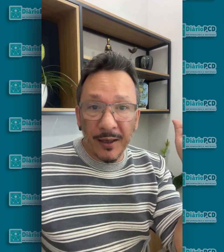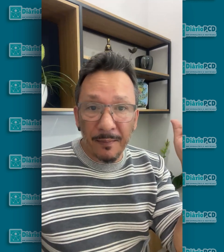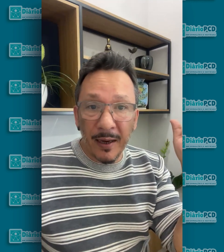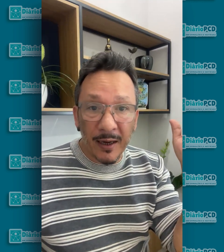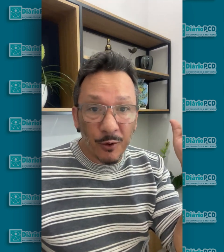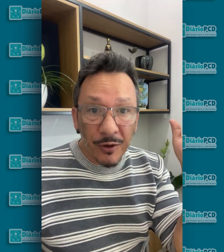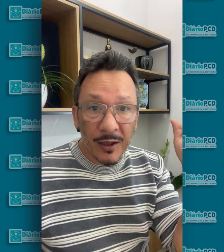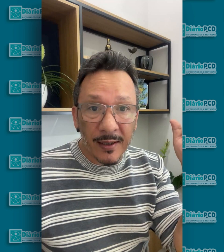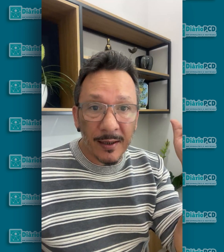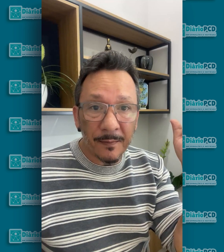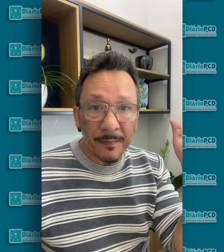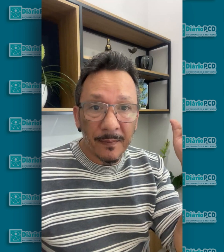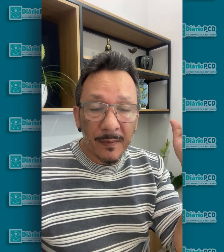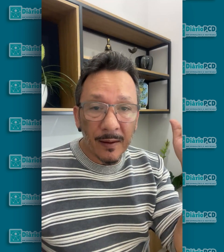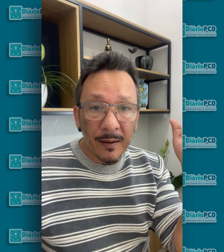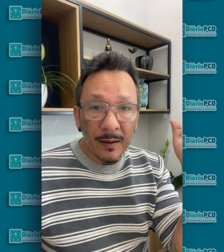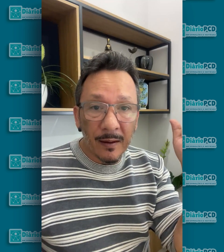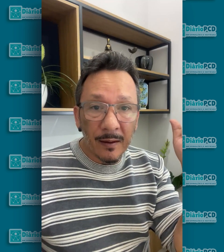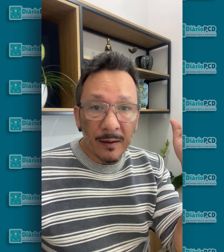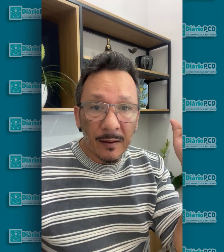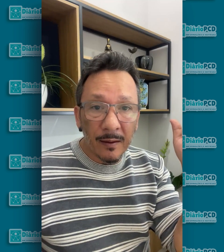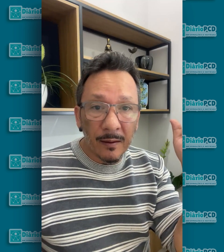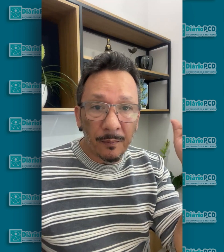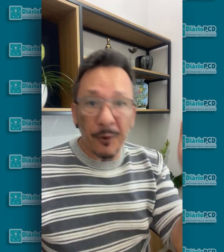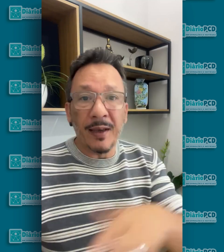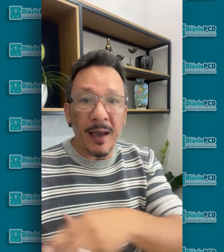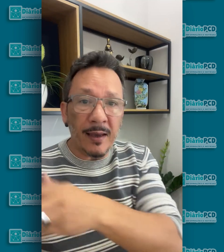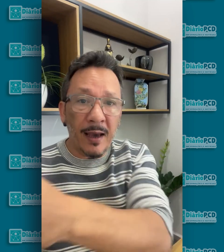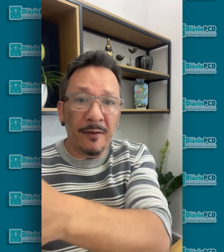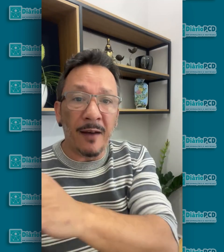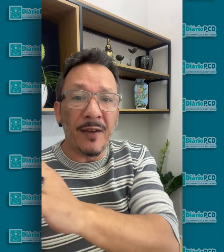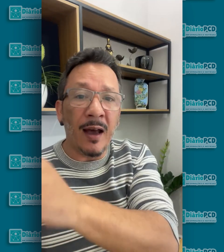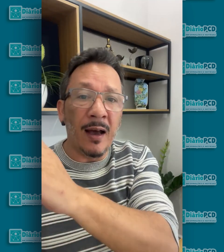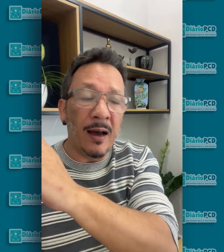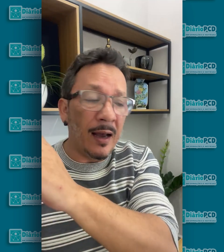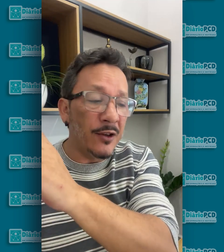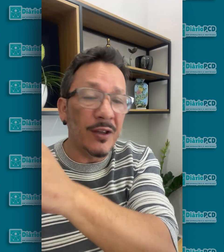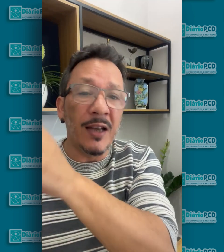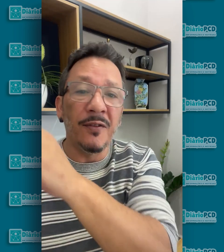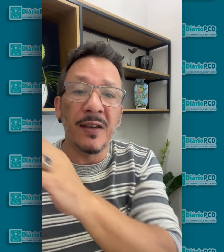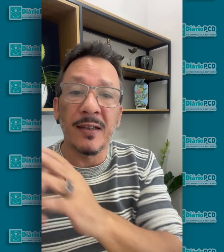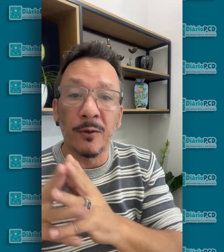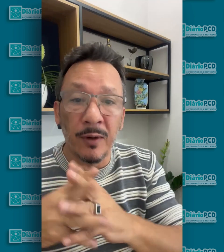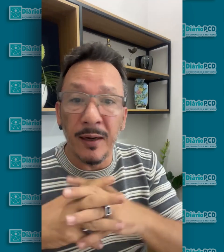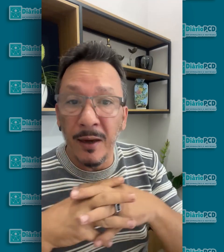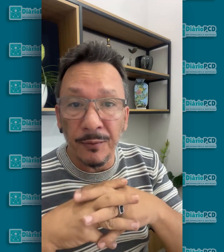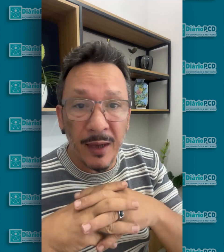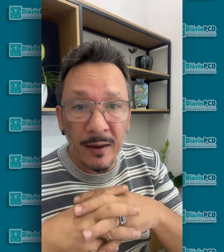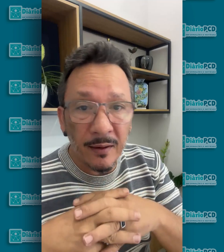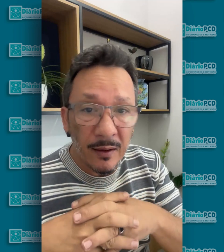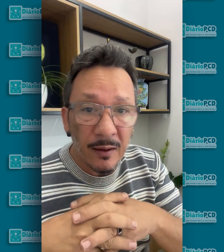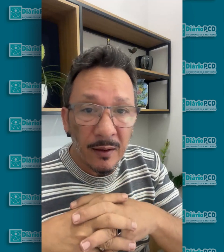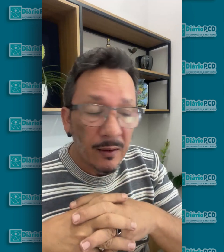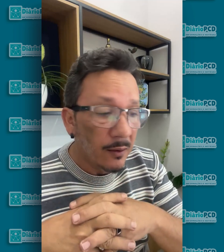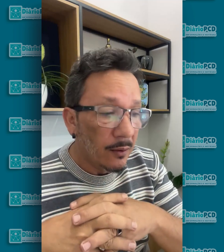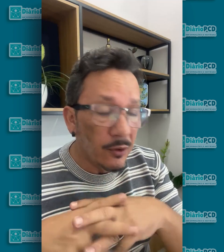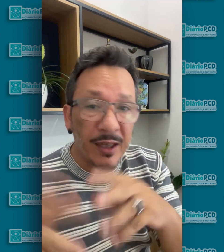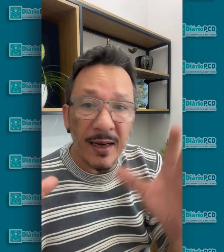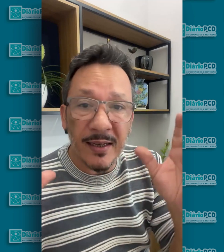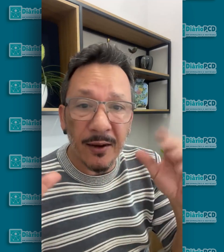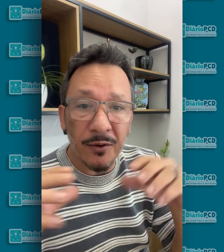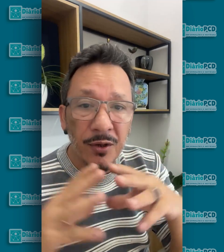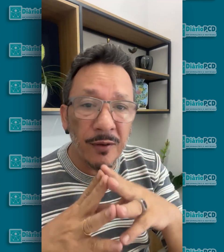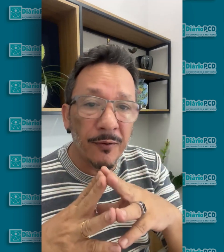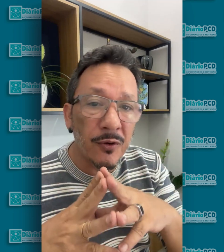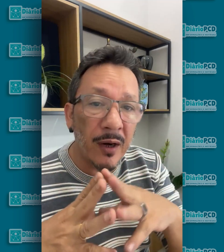ir discutir também na justiça por que a entidade vencedora não tem